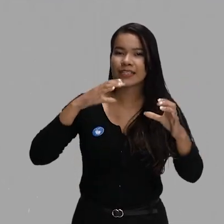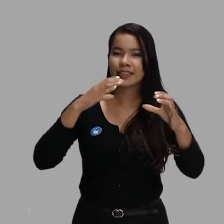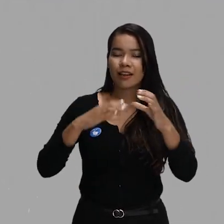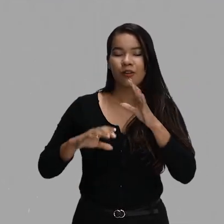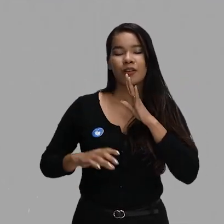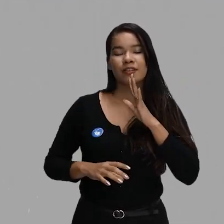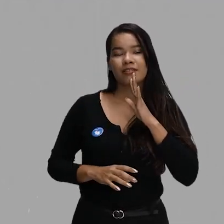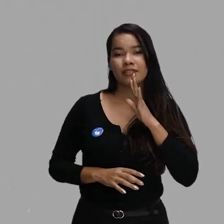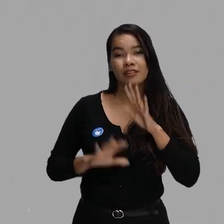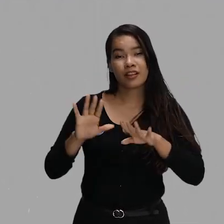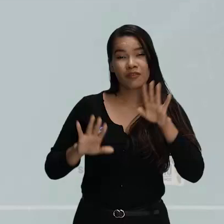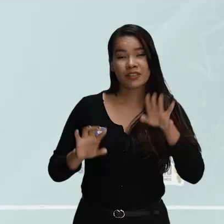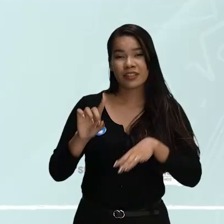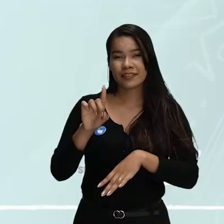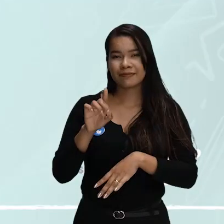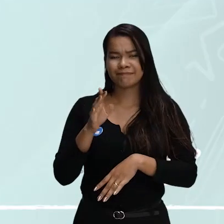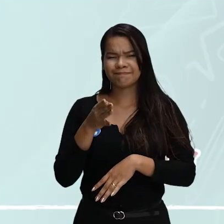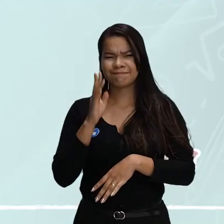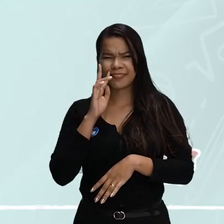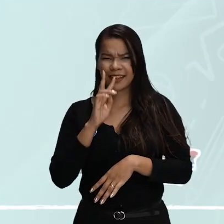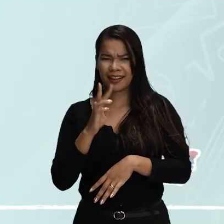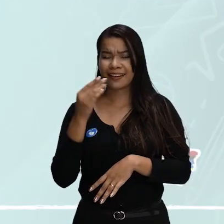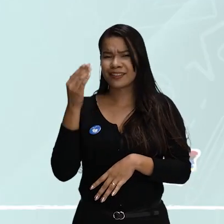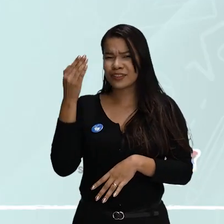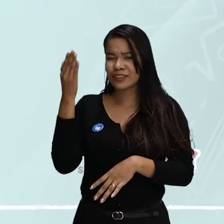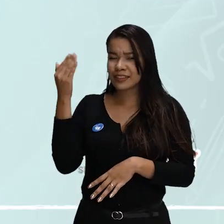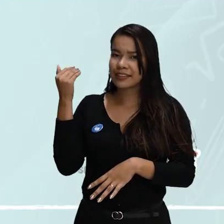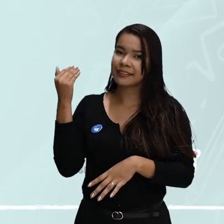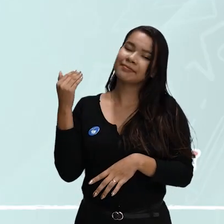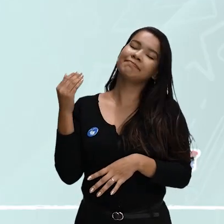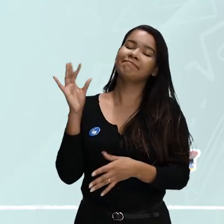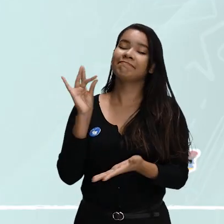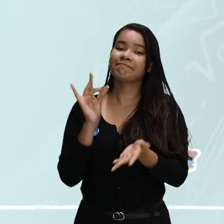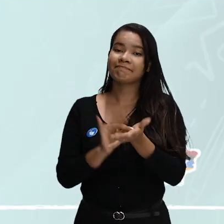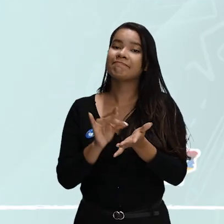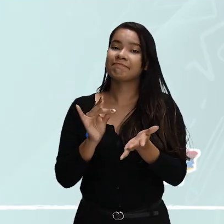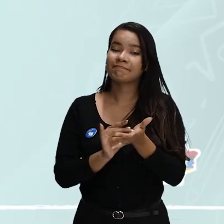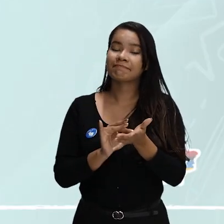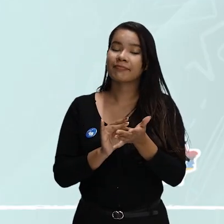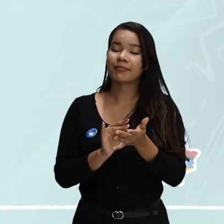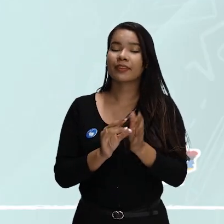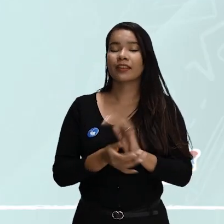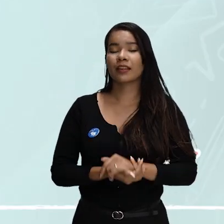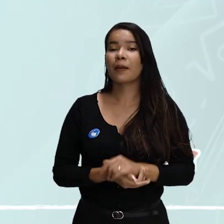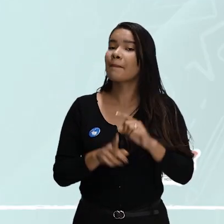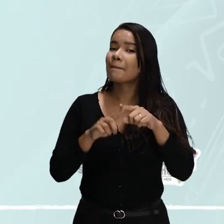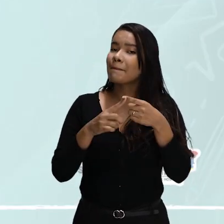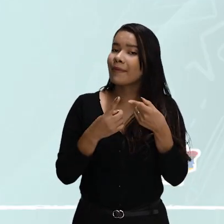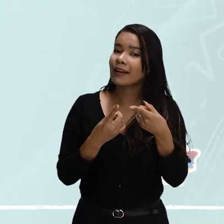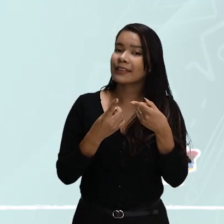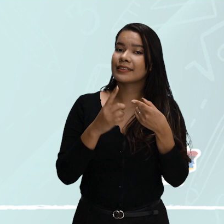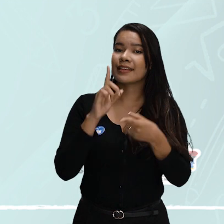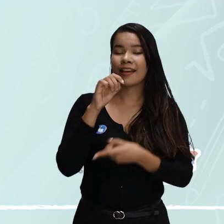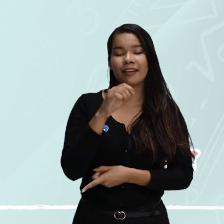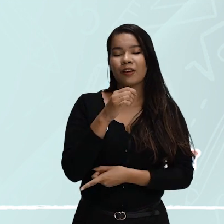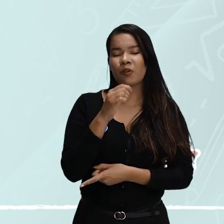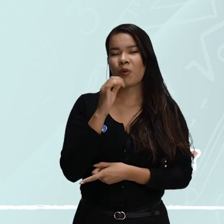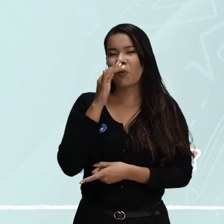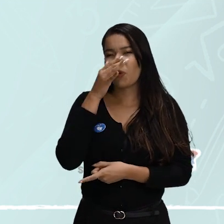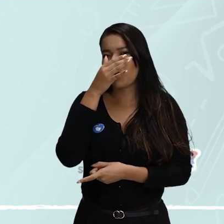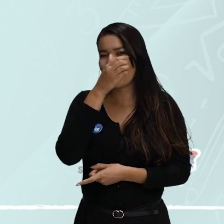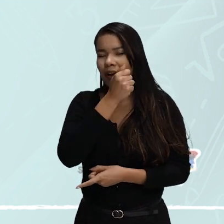talvez vocês vão dizer assim, mas essa aí é antiga. E é mesmo. Não é dos tempos atuais, mas é praticamente um hino